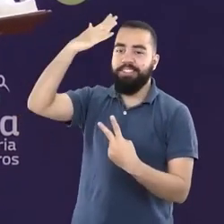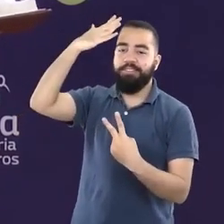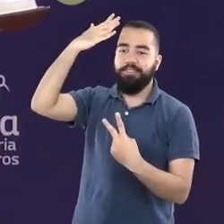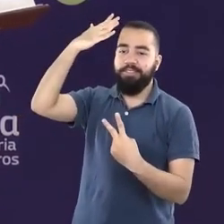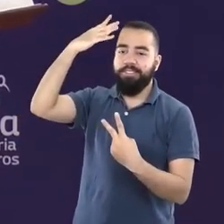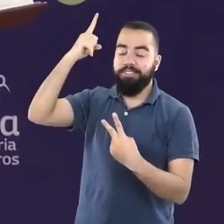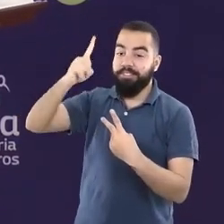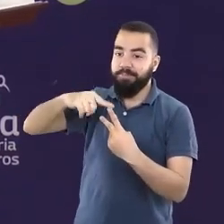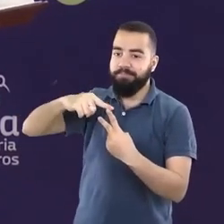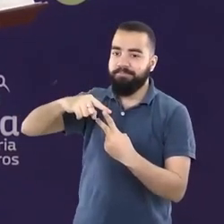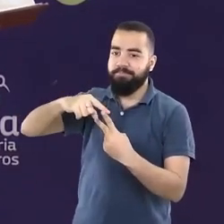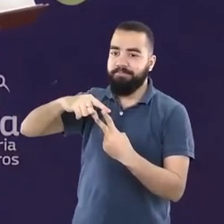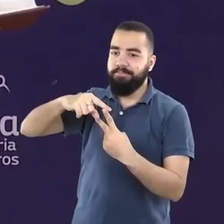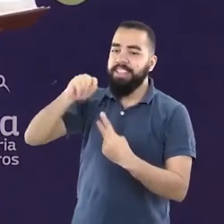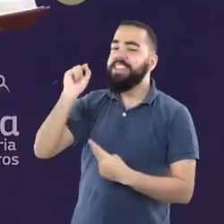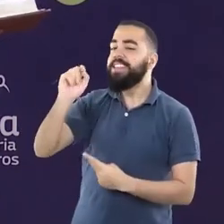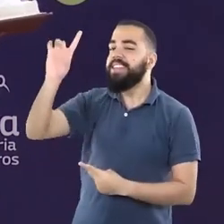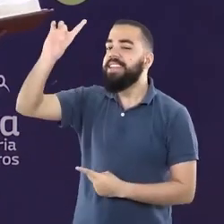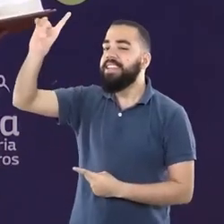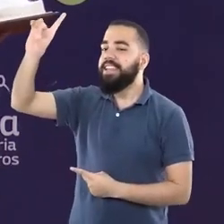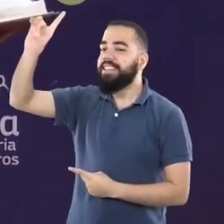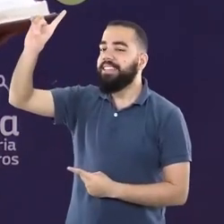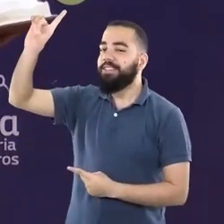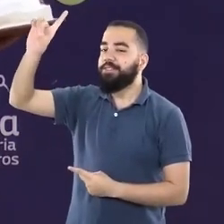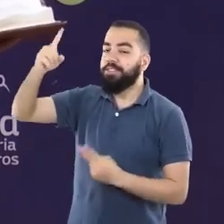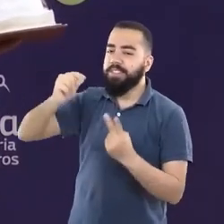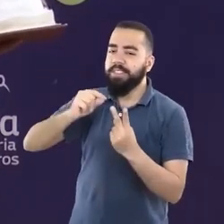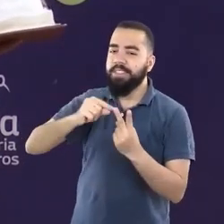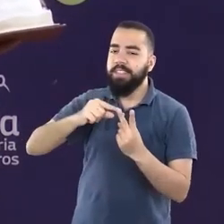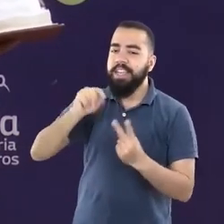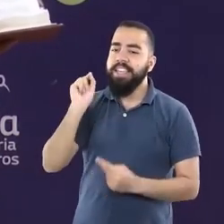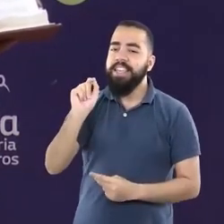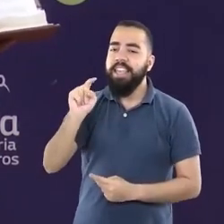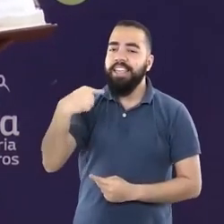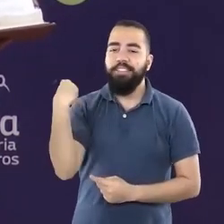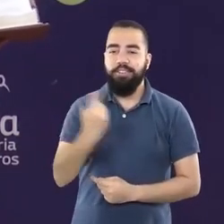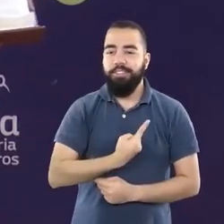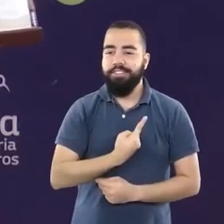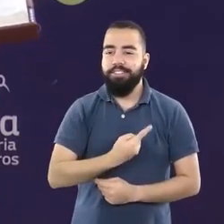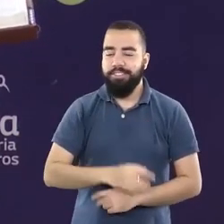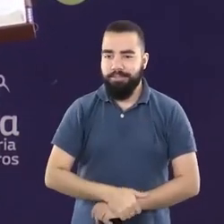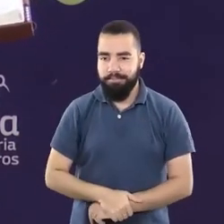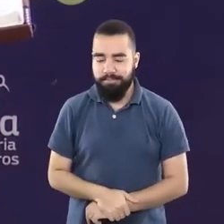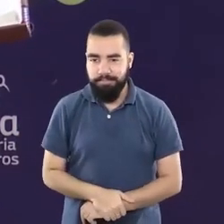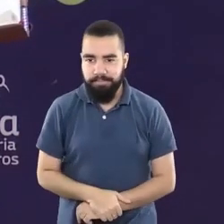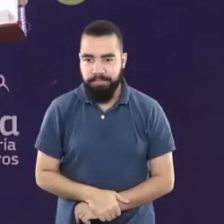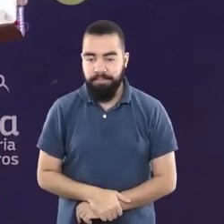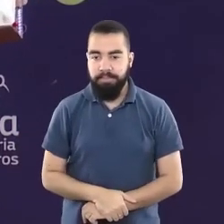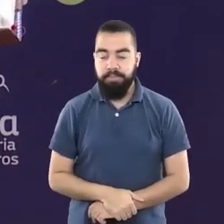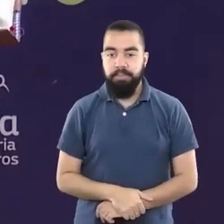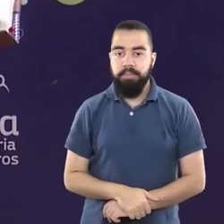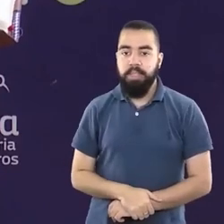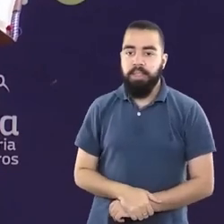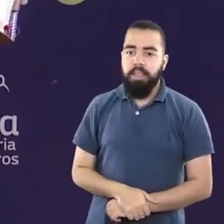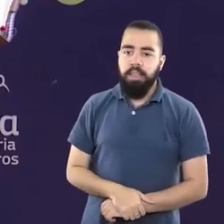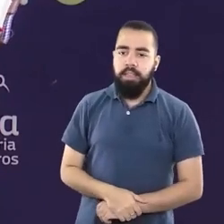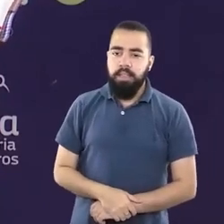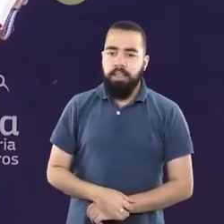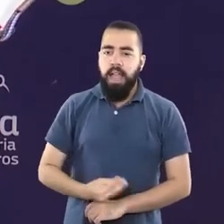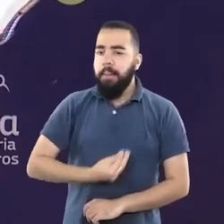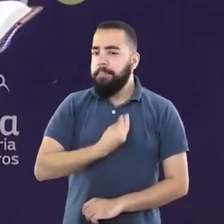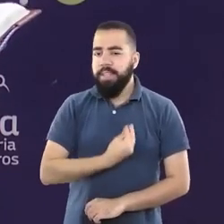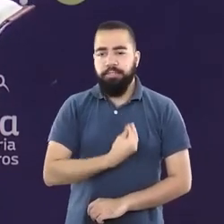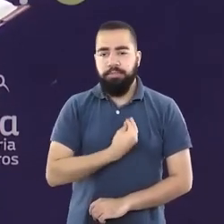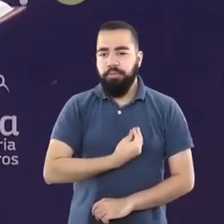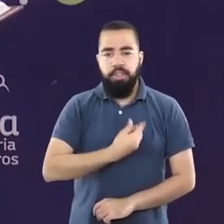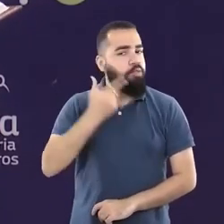forma significativa na vida. Primeiro, você não sabe quem é Deus. Ninguém pode viver uma vida sensata, você